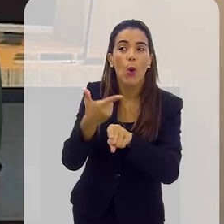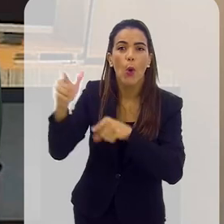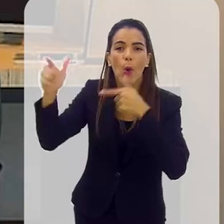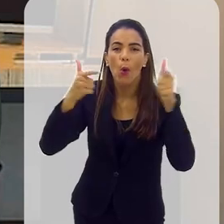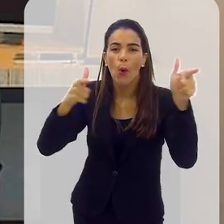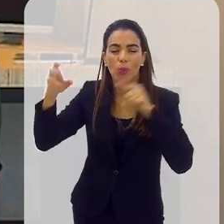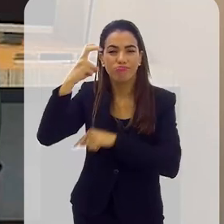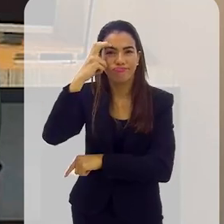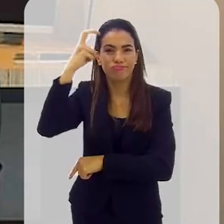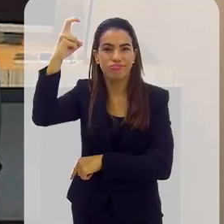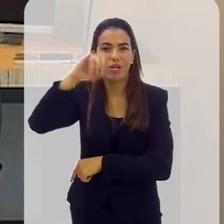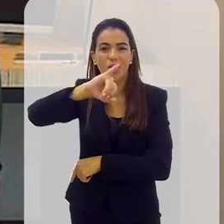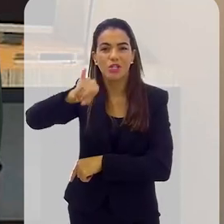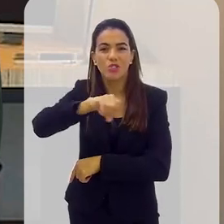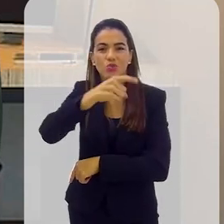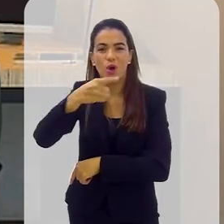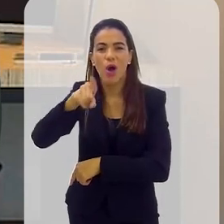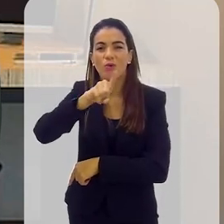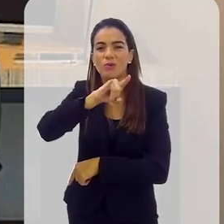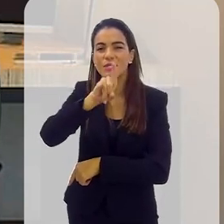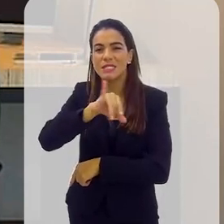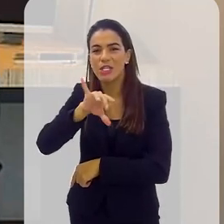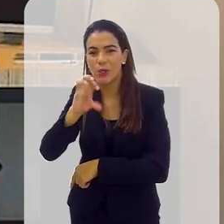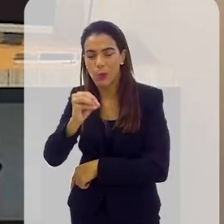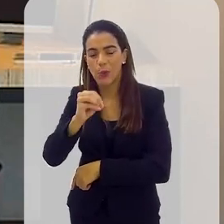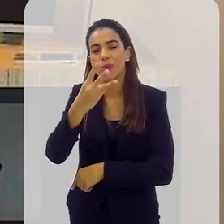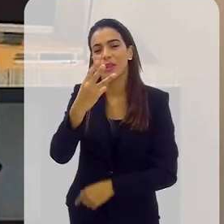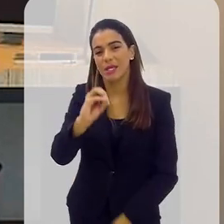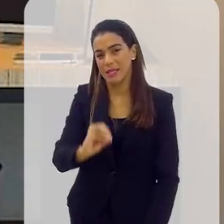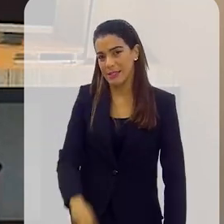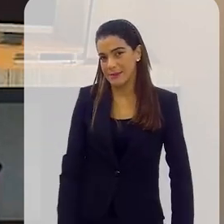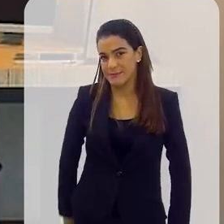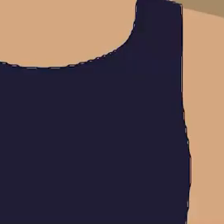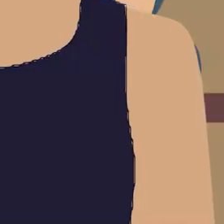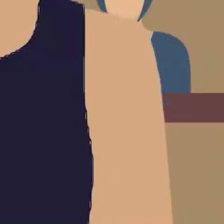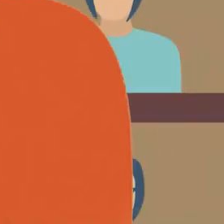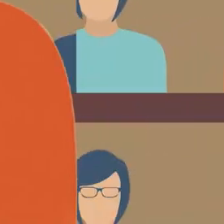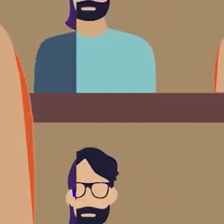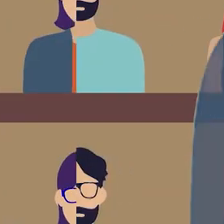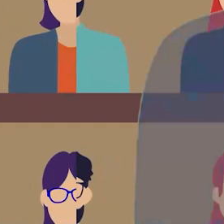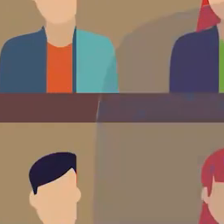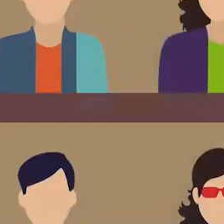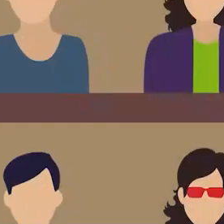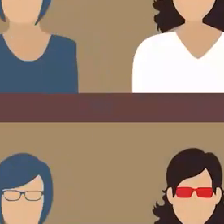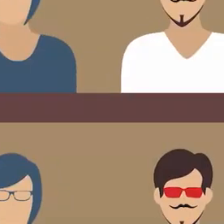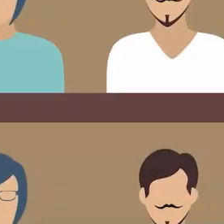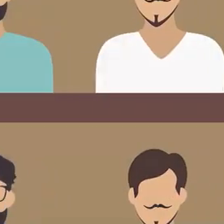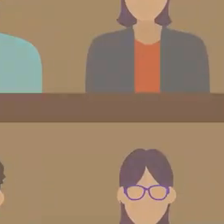gênio do carnaval, o querido Joãozinho 30. Não saia daí, o perfil volta já. Música.